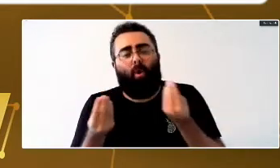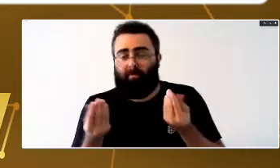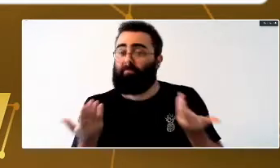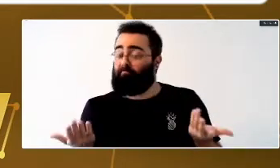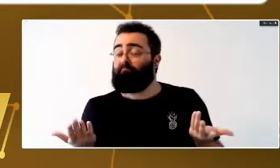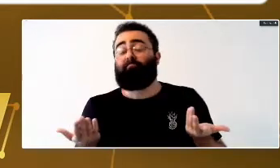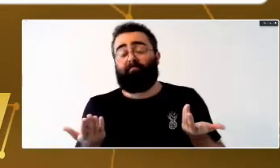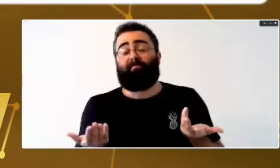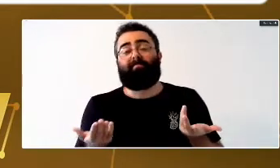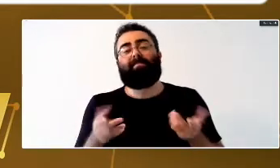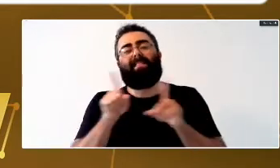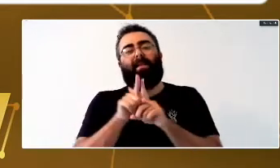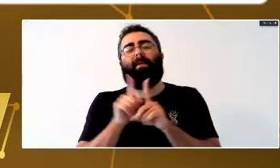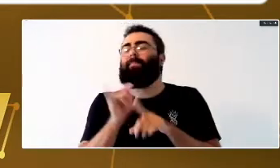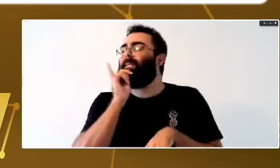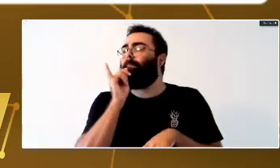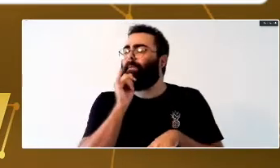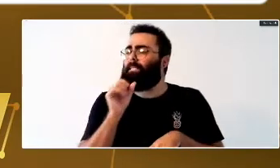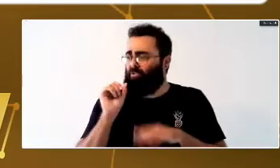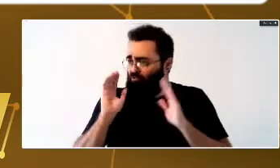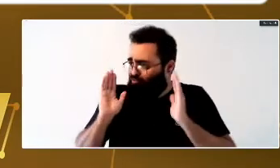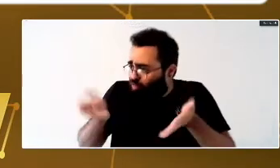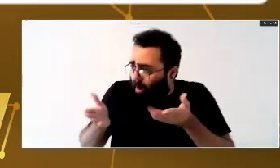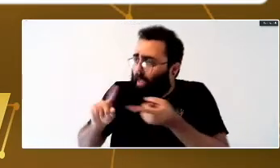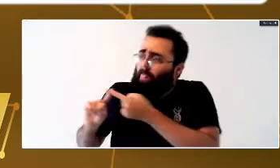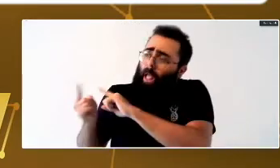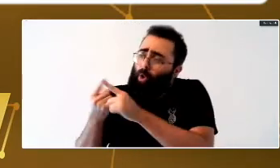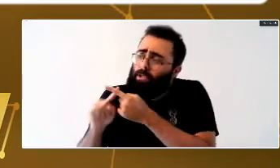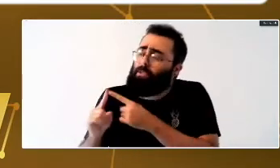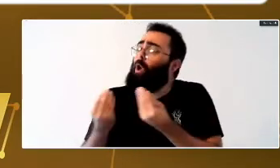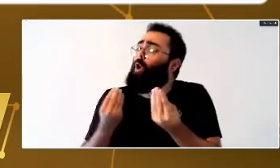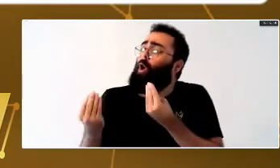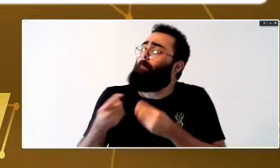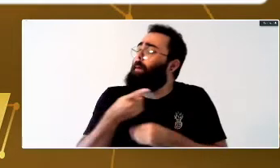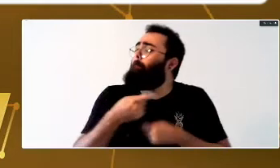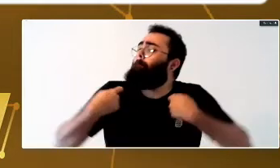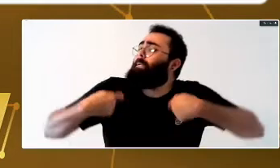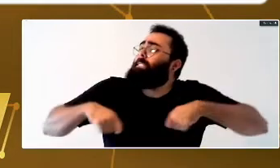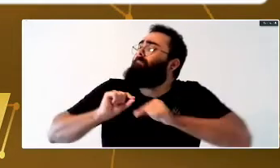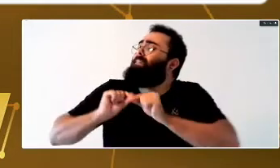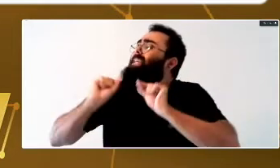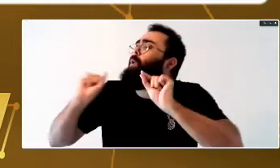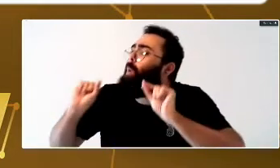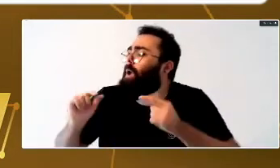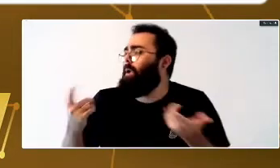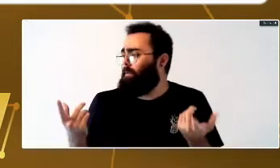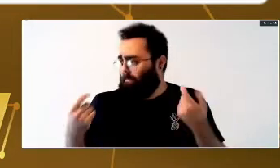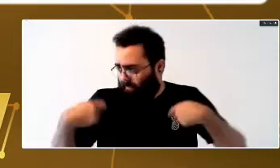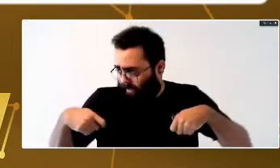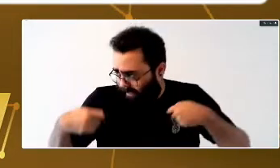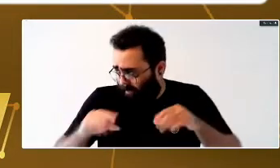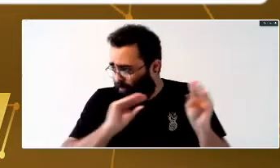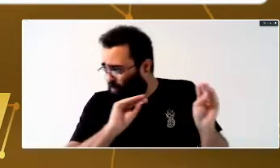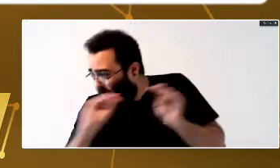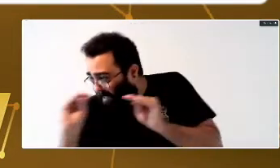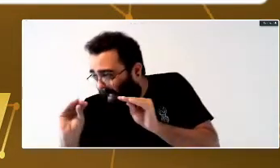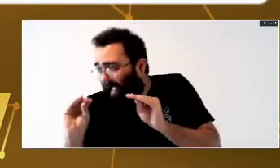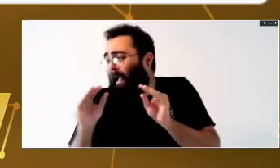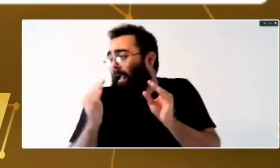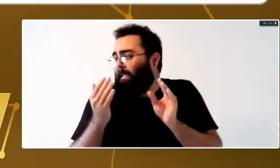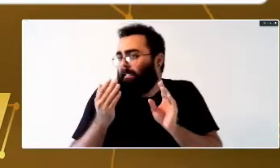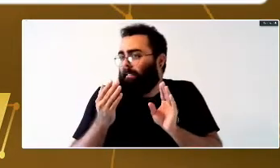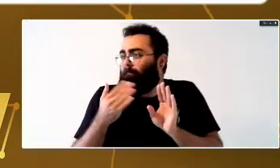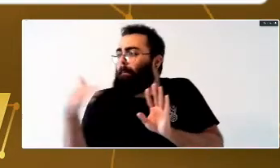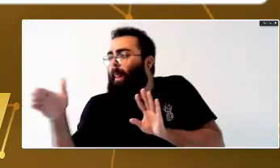em negociação, o que está ocorrendo, qual é a aproximação necessária. E tem toda uma estatística aqui também, a